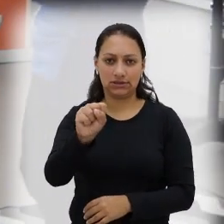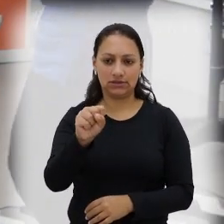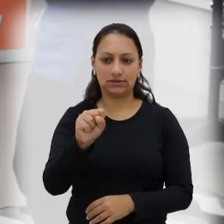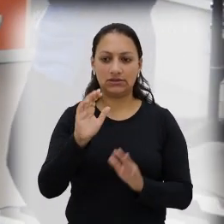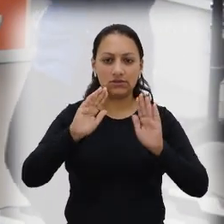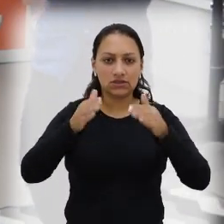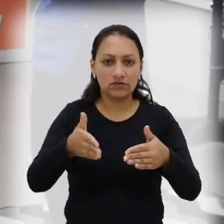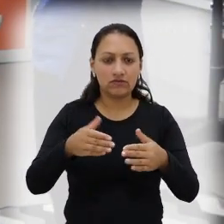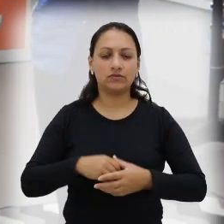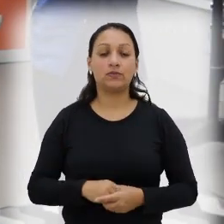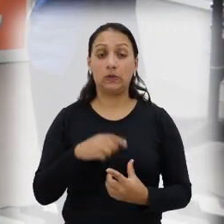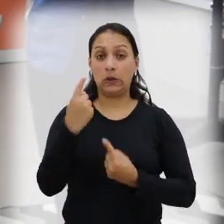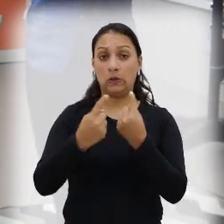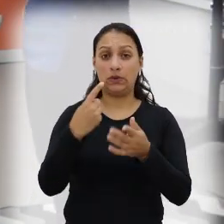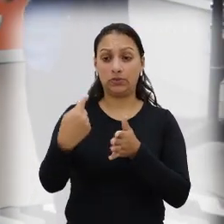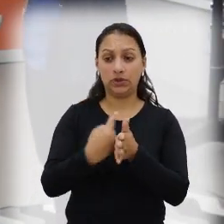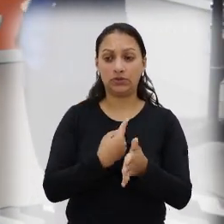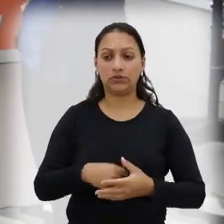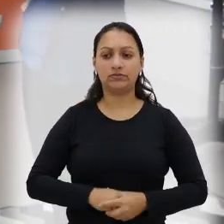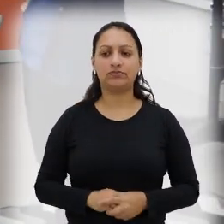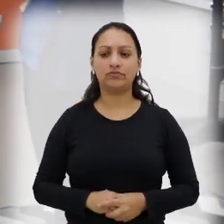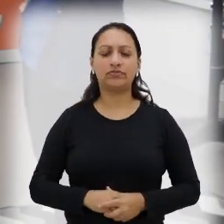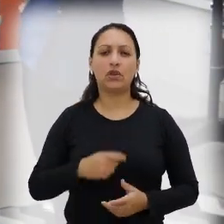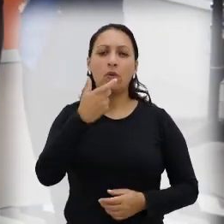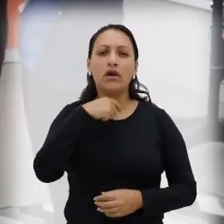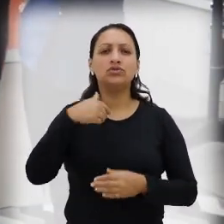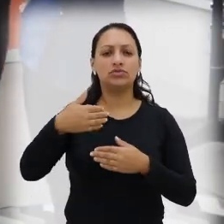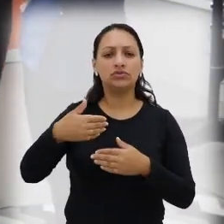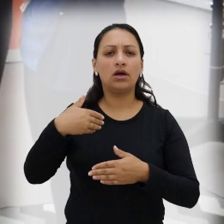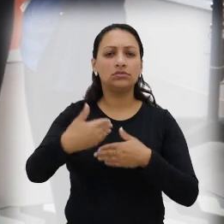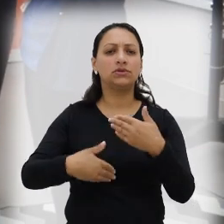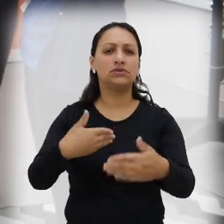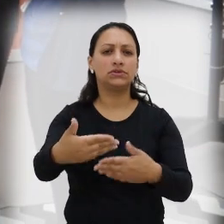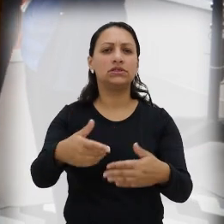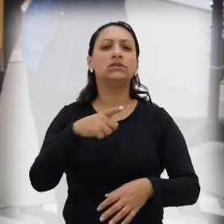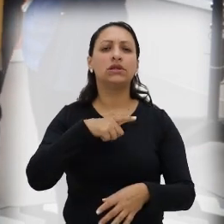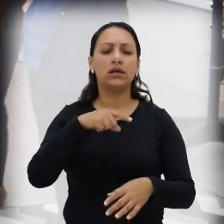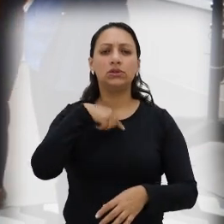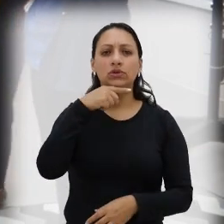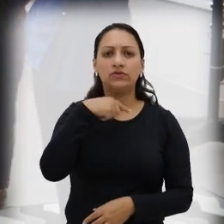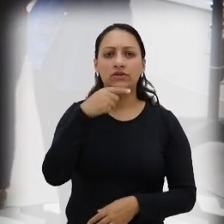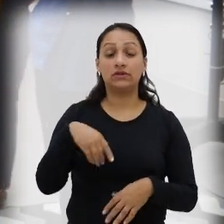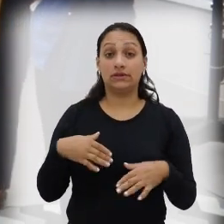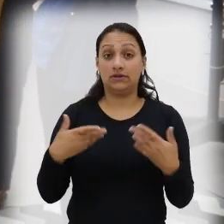Mais alguma pergunta, gente? Vão surgir, eu acho que ao longo do processo, perguntas.